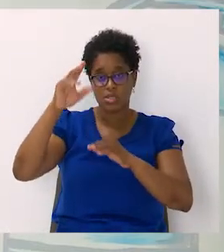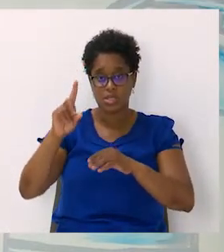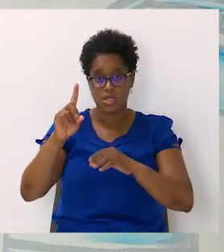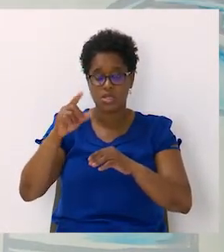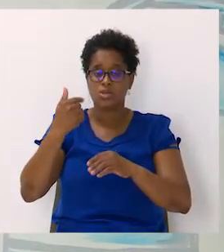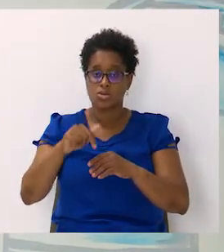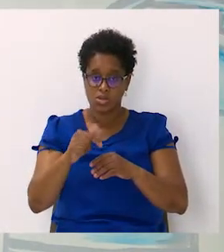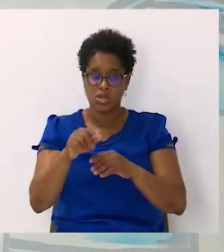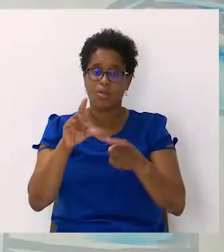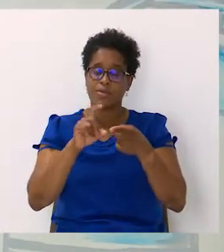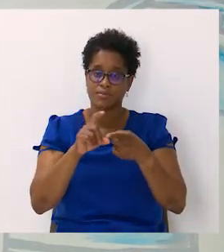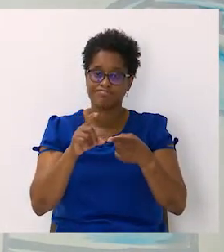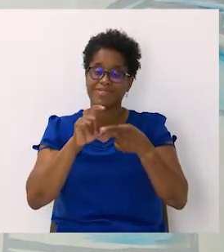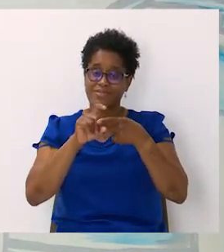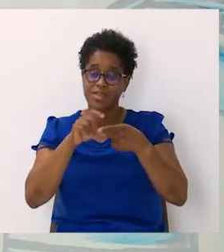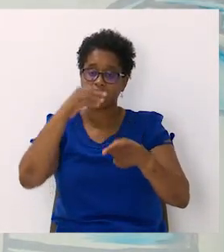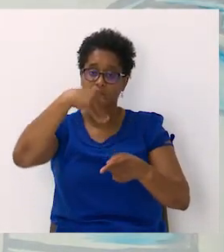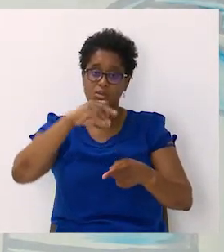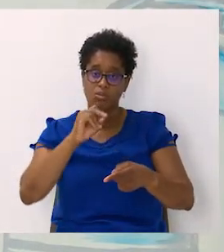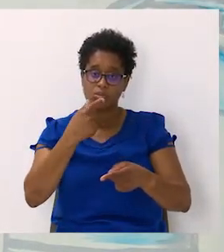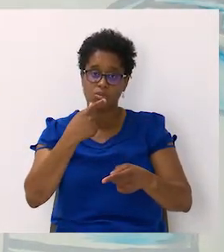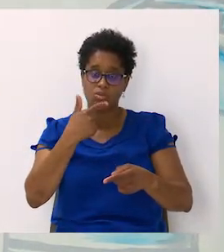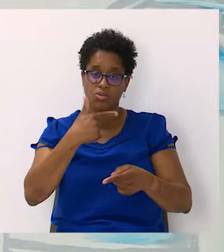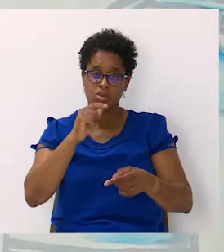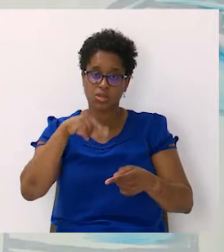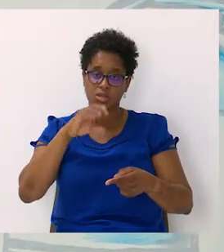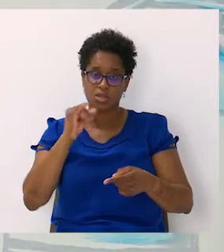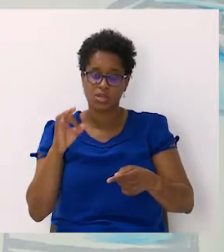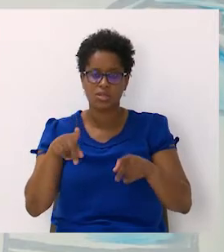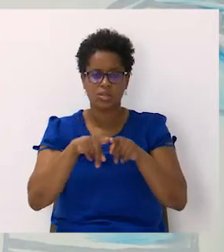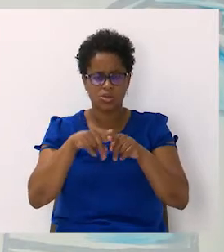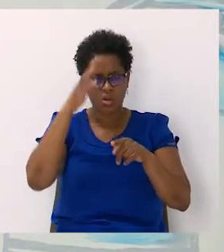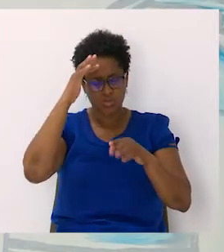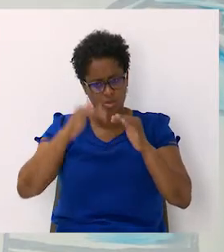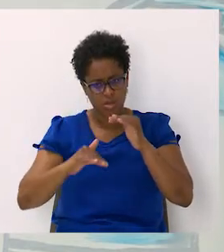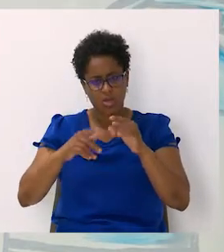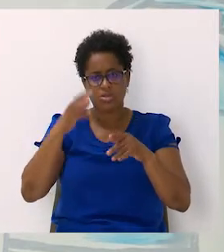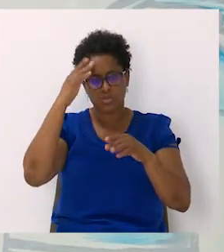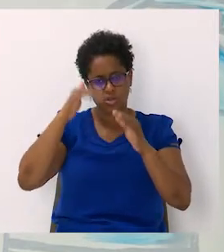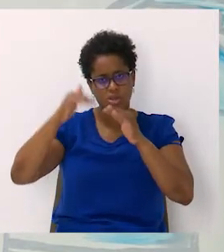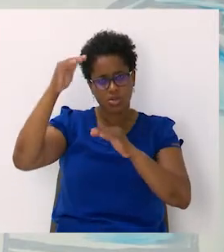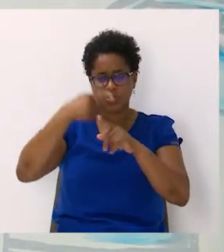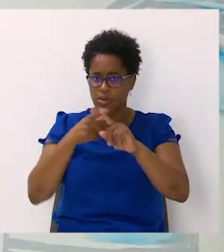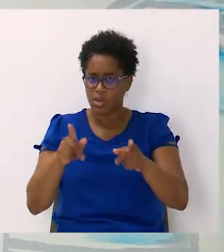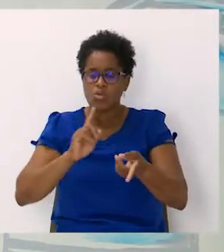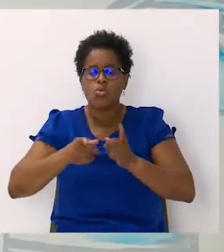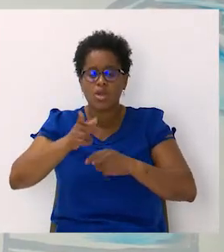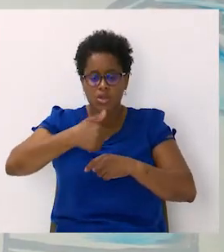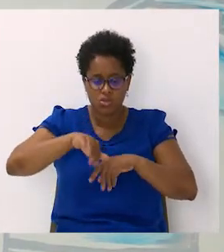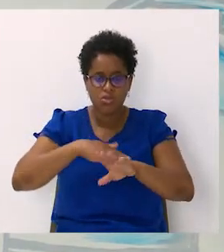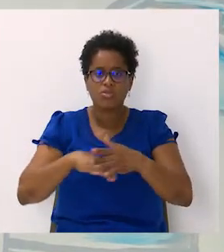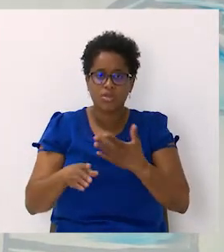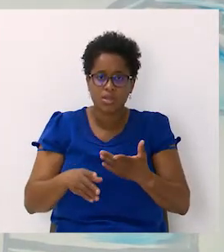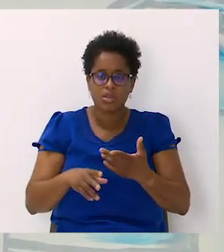Estamos perante a divisão de potência com a mesma base e expoentes diferentes. O que é que vamos fazer?